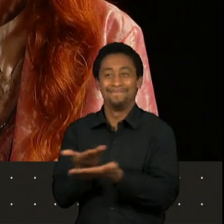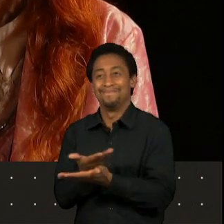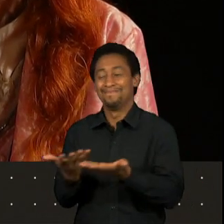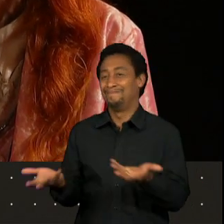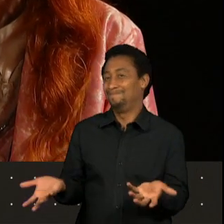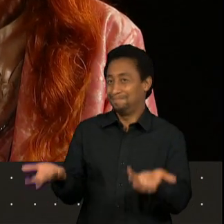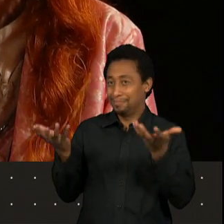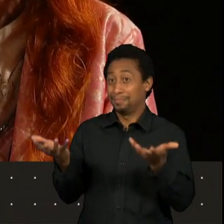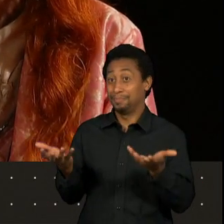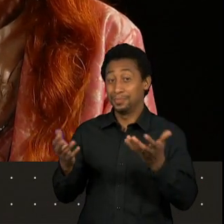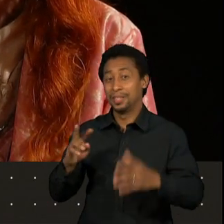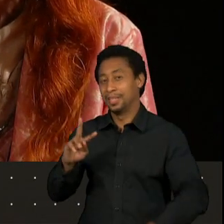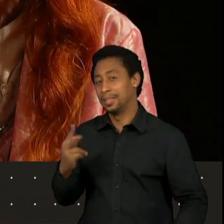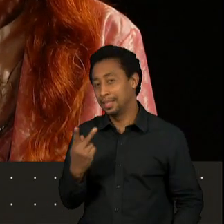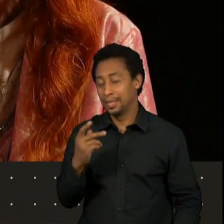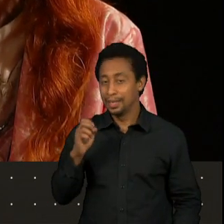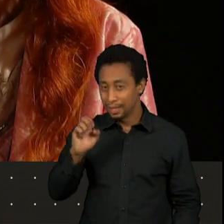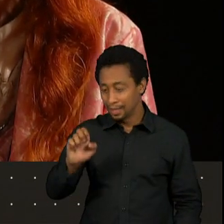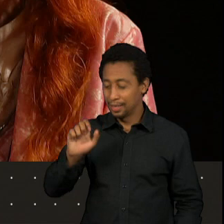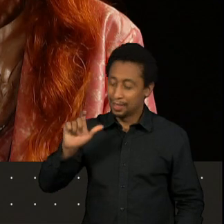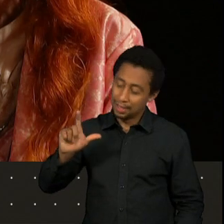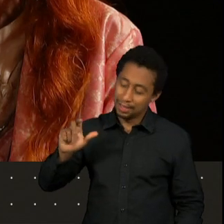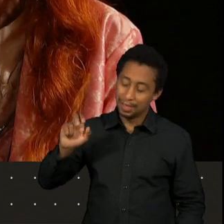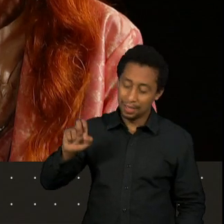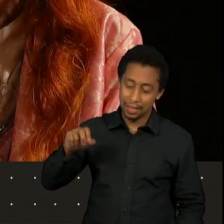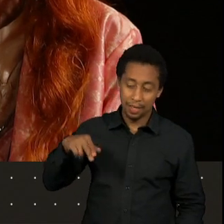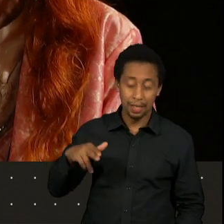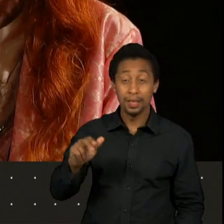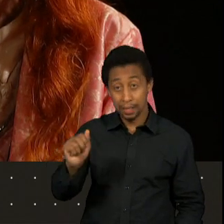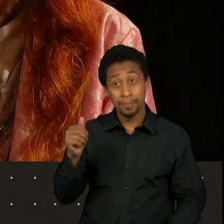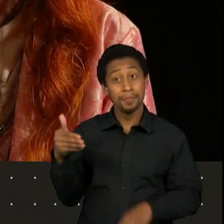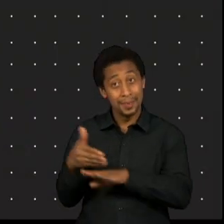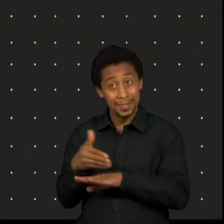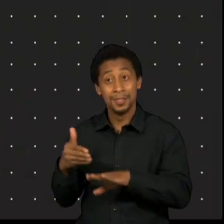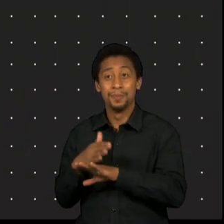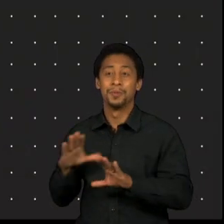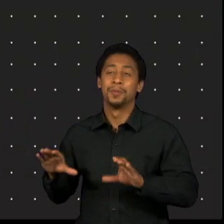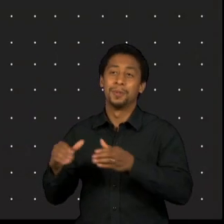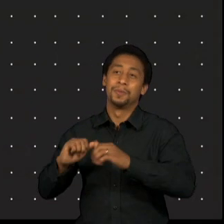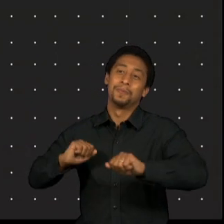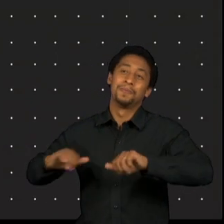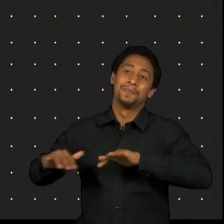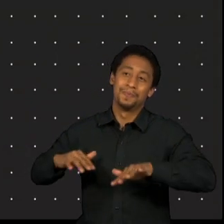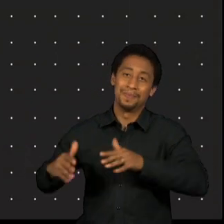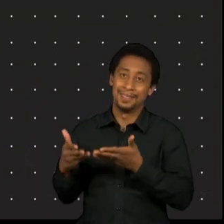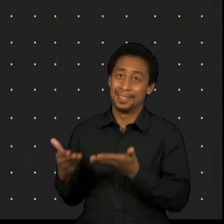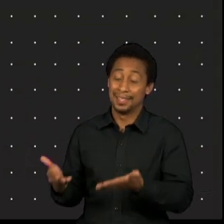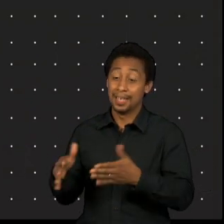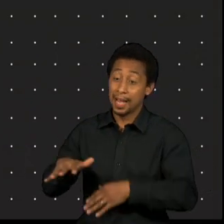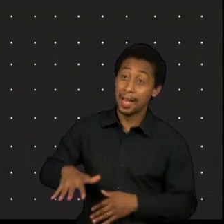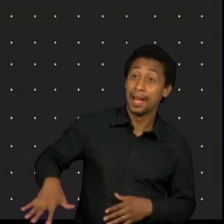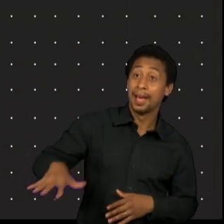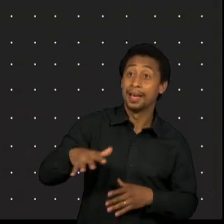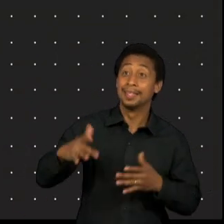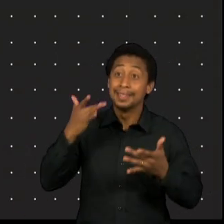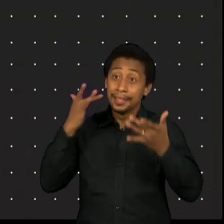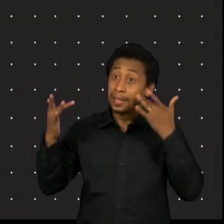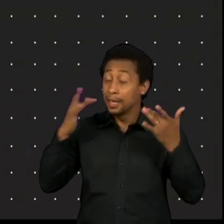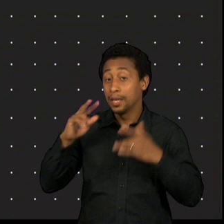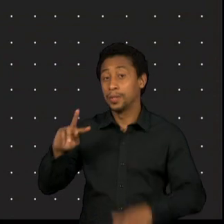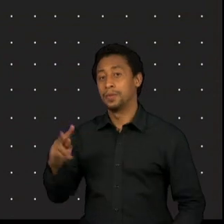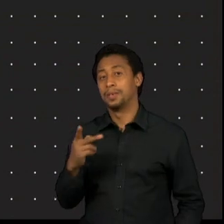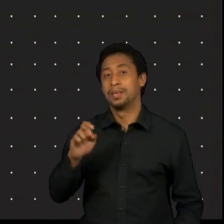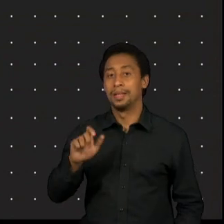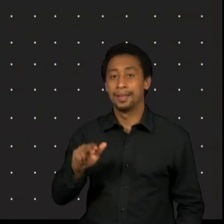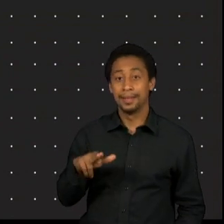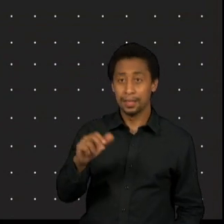Helena Inês fez parte de um tempo significativo desse movimento. Nesse ambiente, Helena se